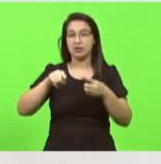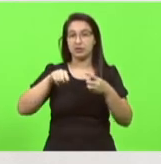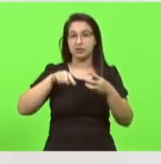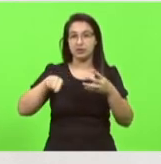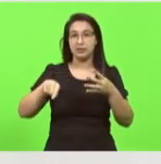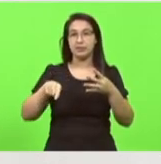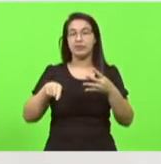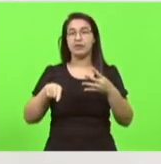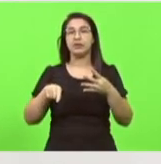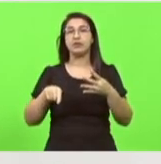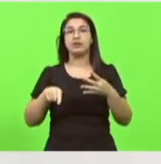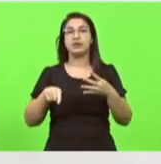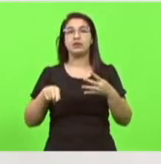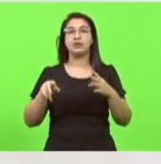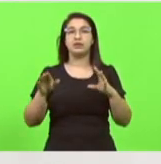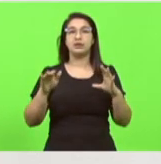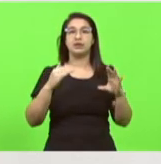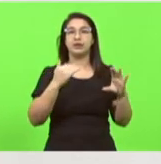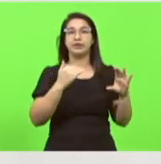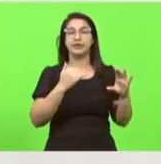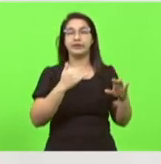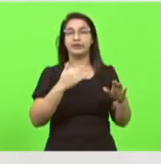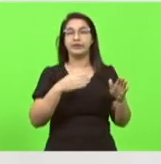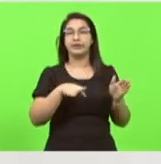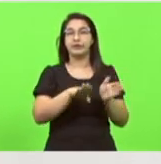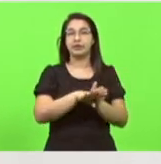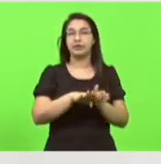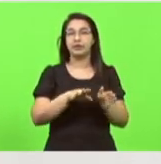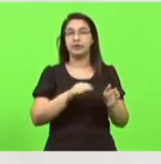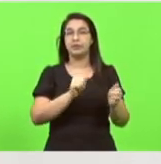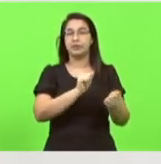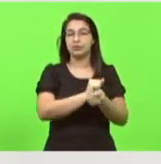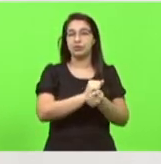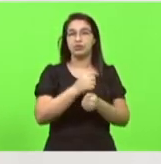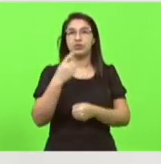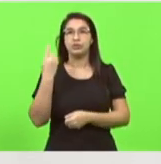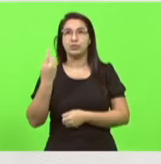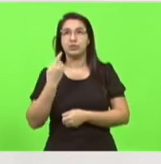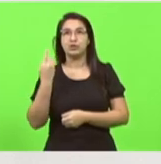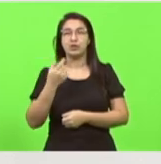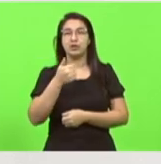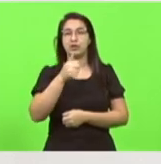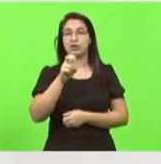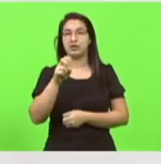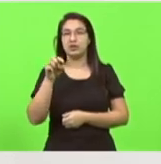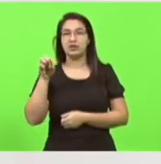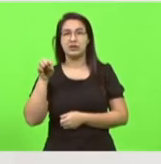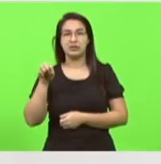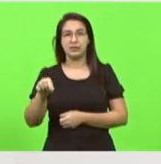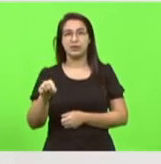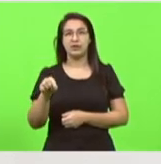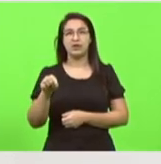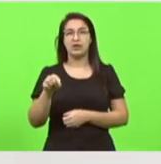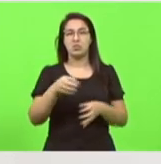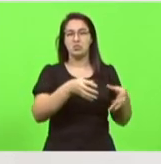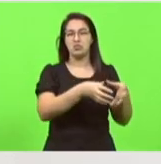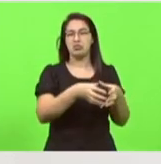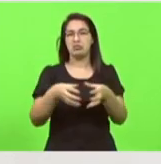deputado na agronômica ali, 20 milhãozinho para um grupo, 15 milhãozinho para o outro. Tá? Não tem idiota aqui,